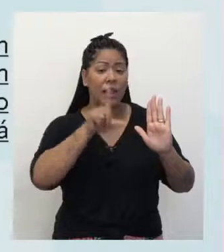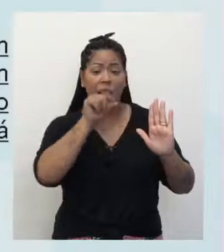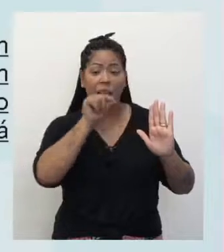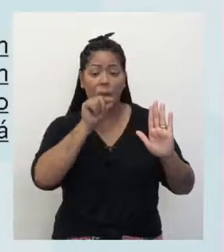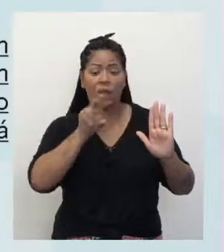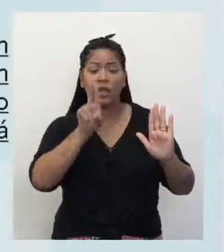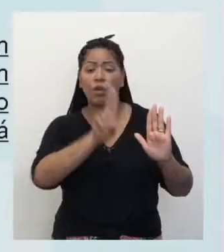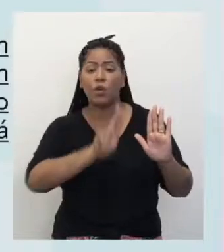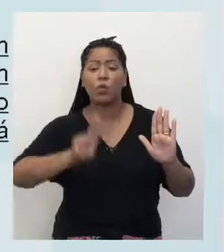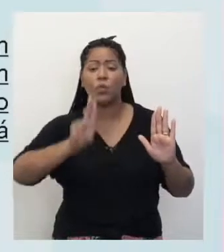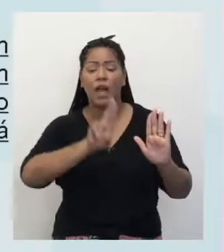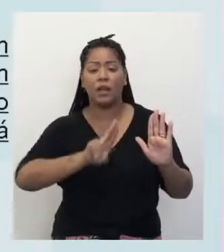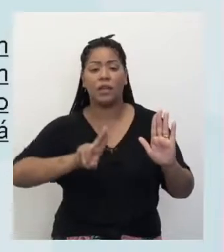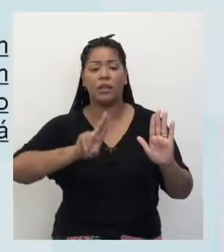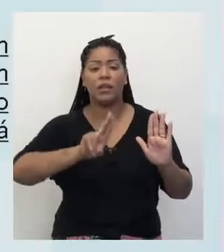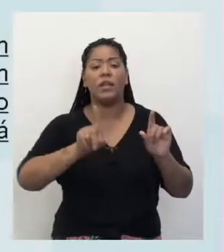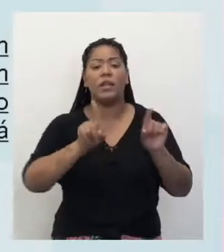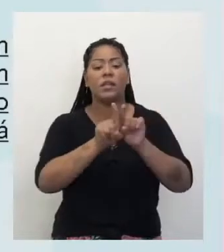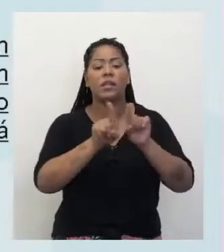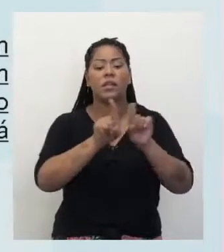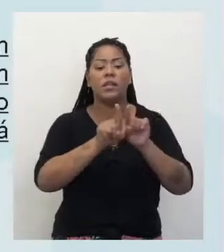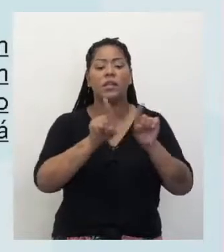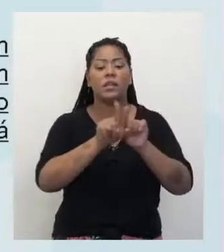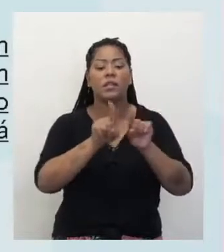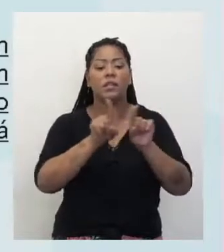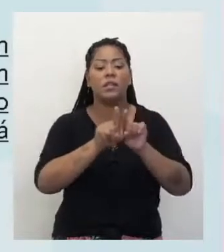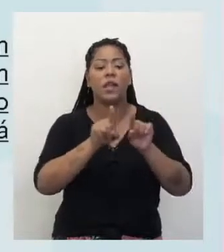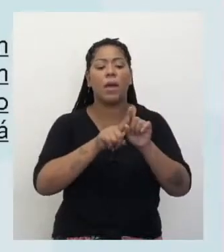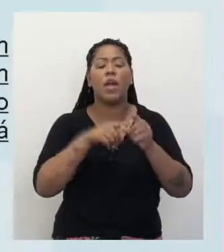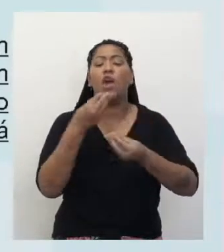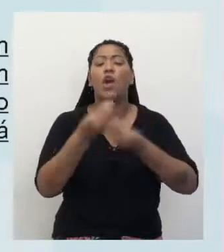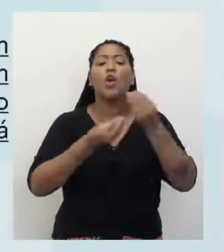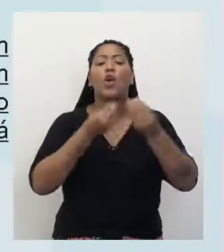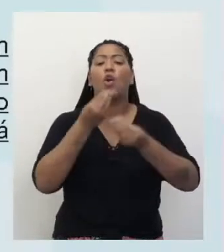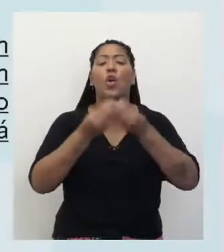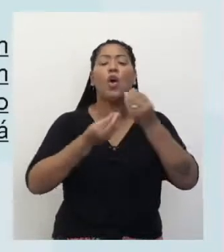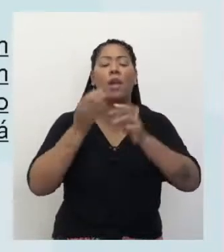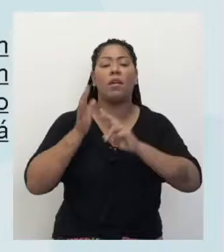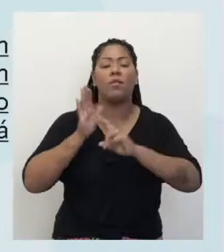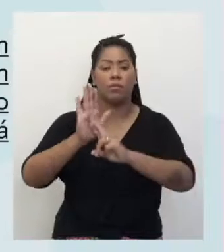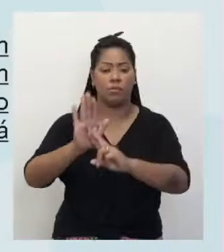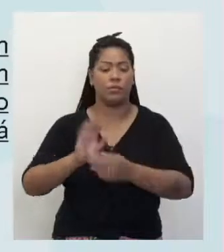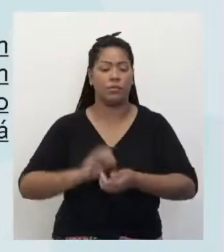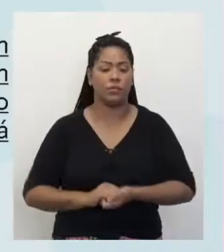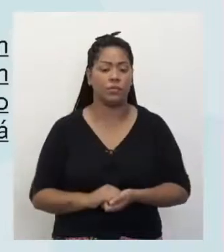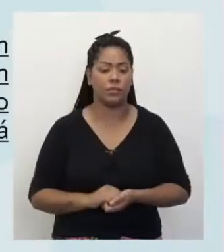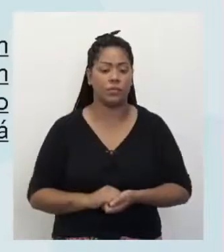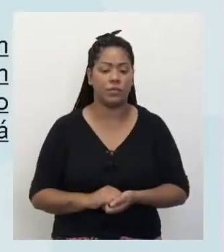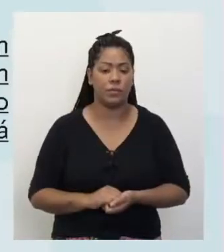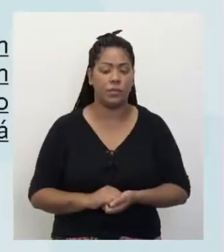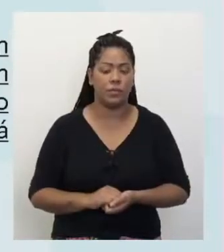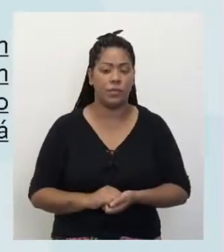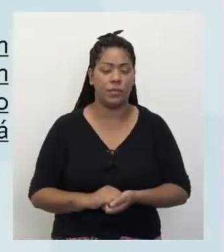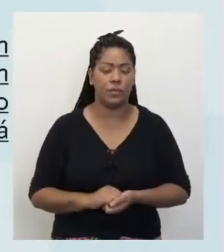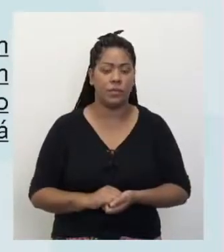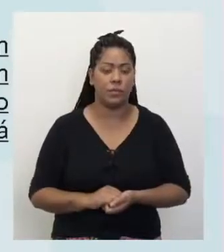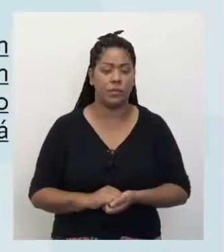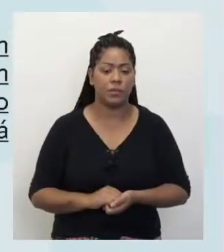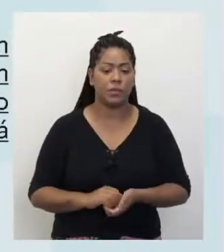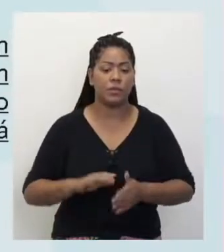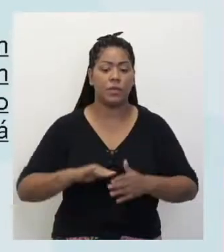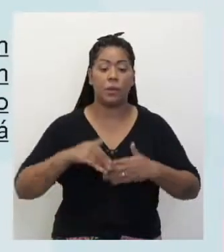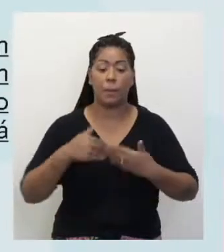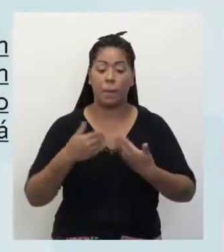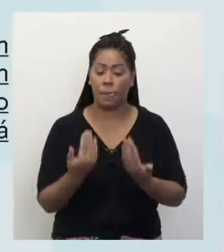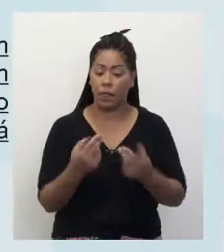os elementos da comunicação e a situação. Foi isso que nós colocamos aqui. Em que o texto ele foi produzido,